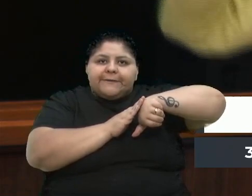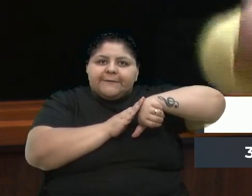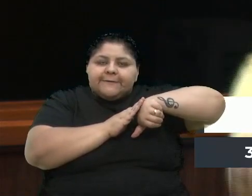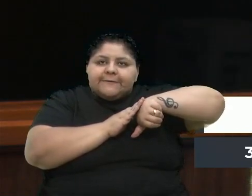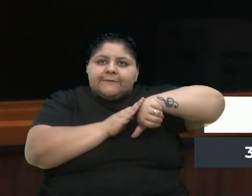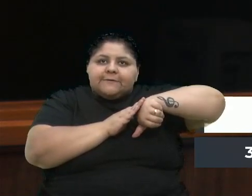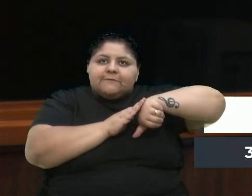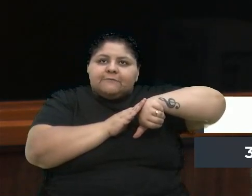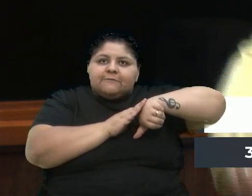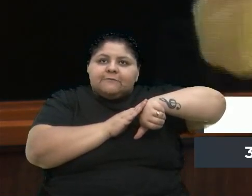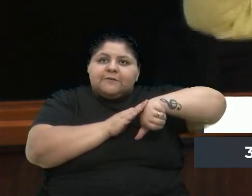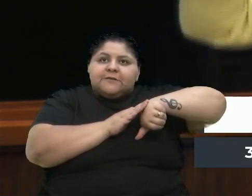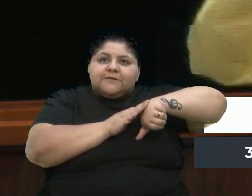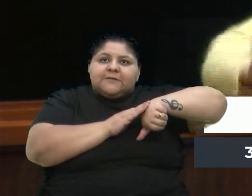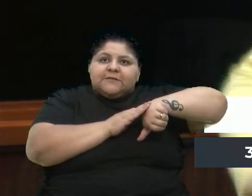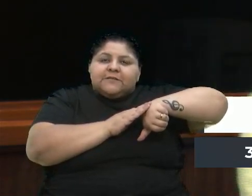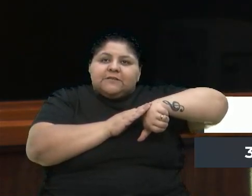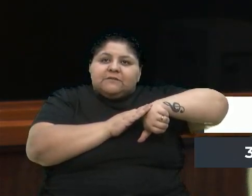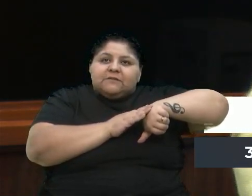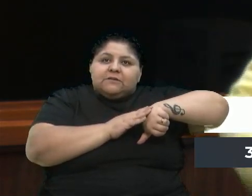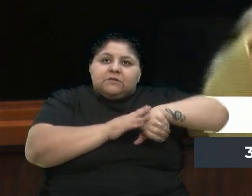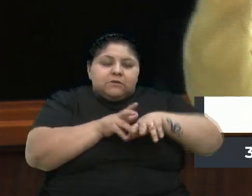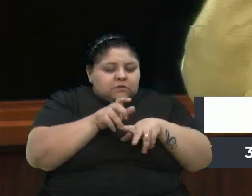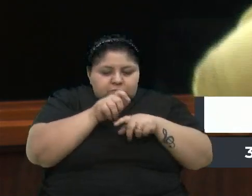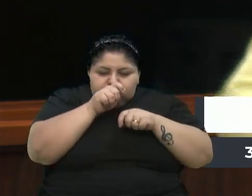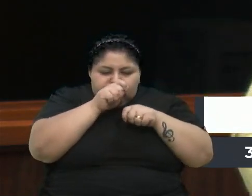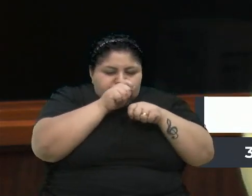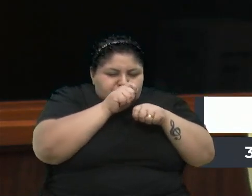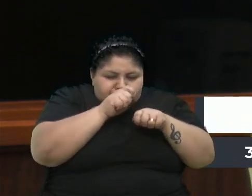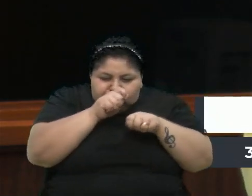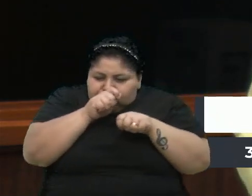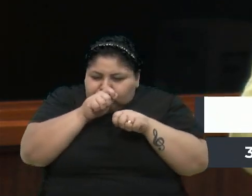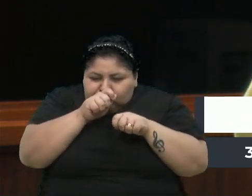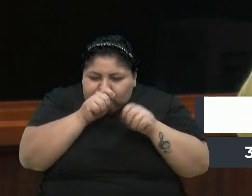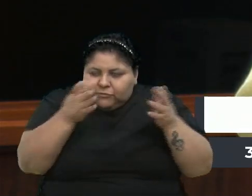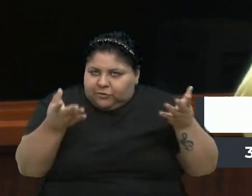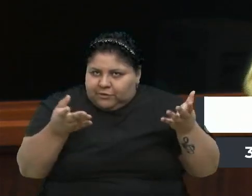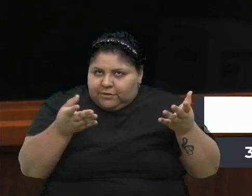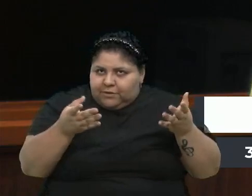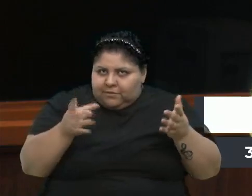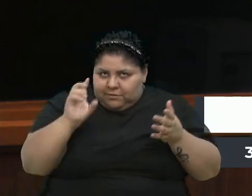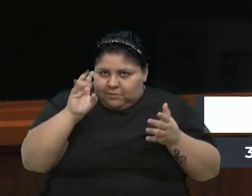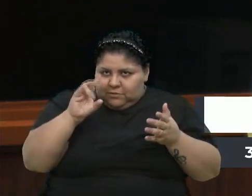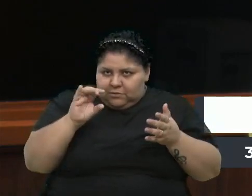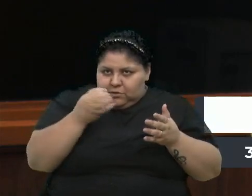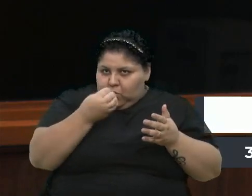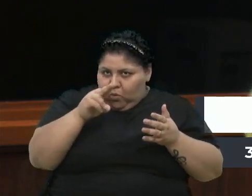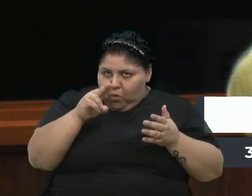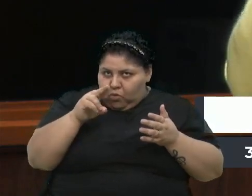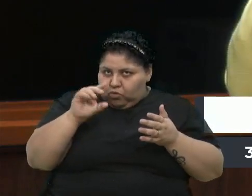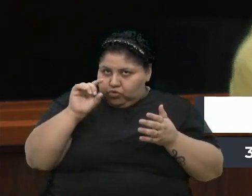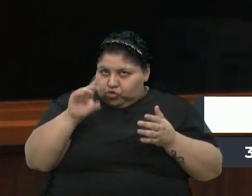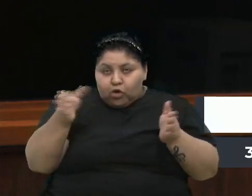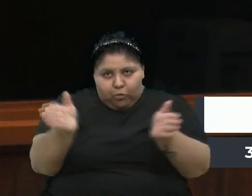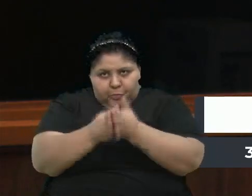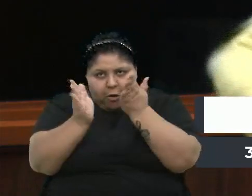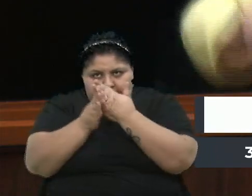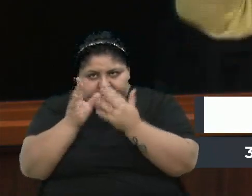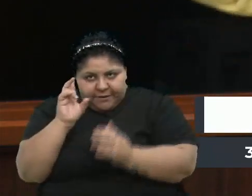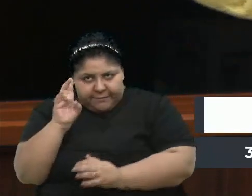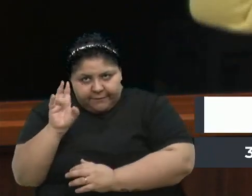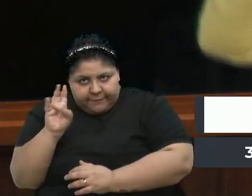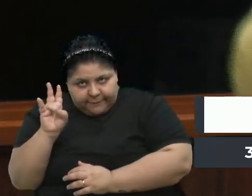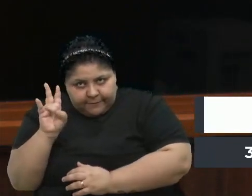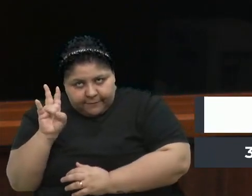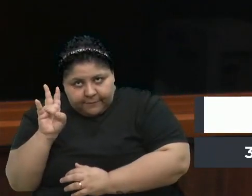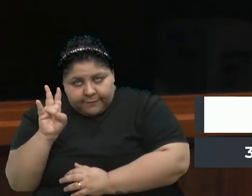enfiadas no vício. Ou é só pobre que usa, que é drogado, como foi dito por aí. E a drogadição é um